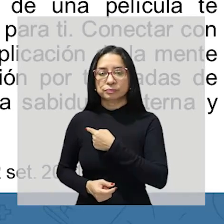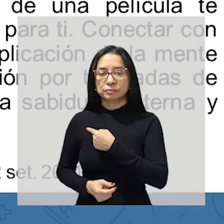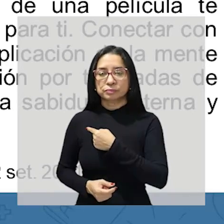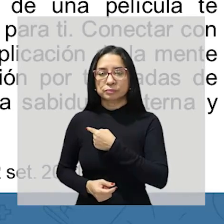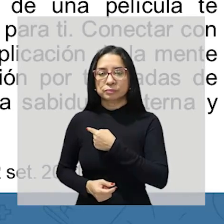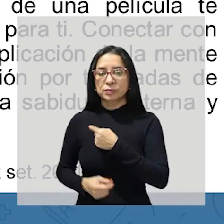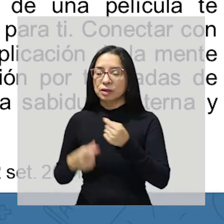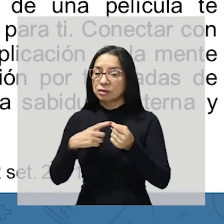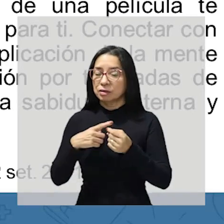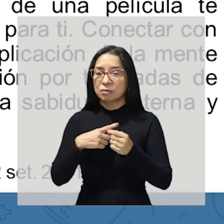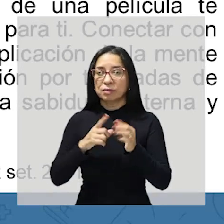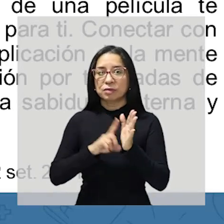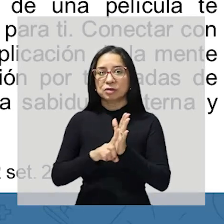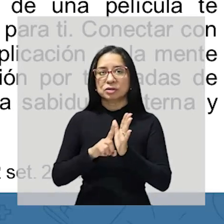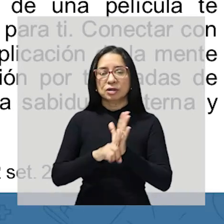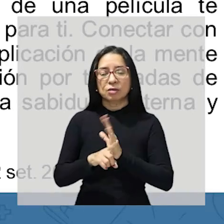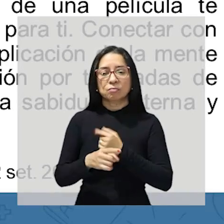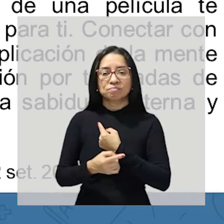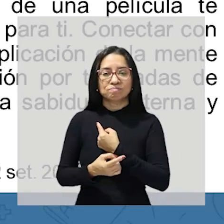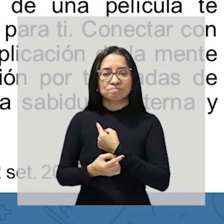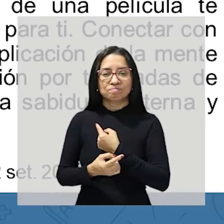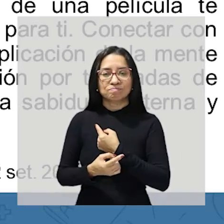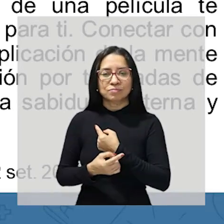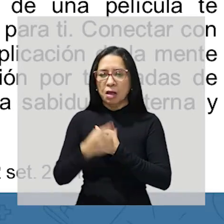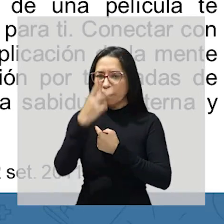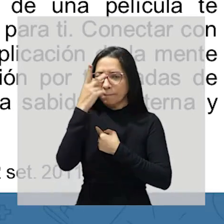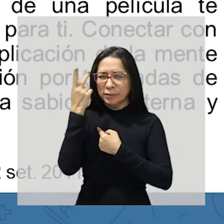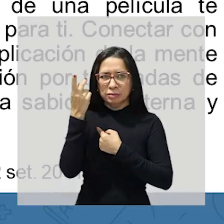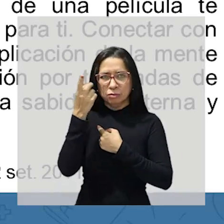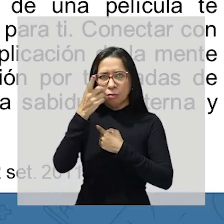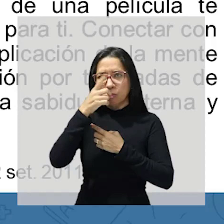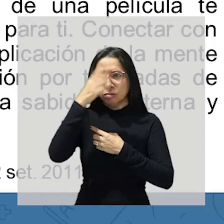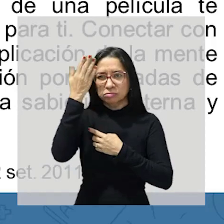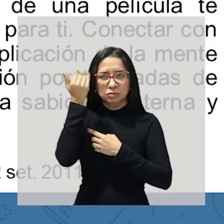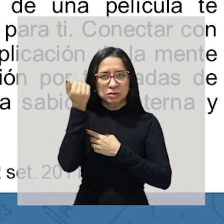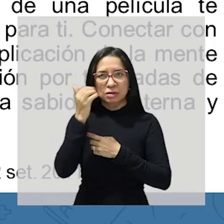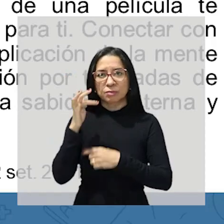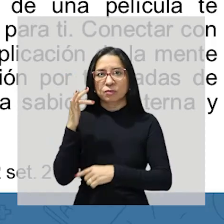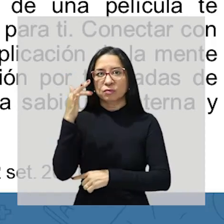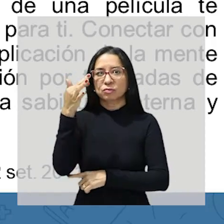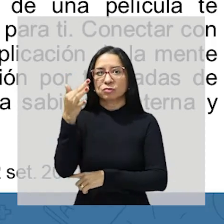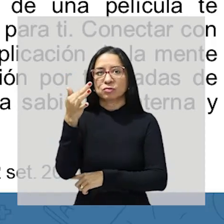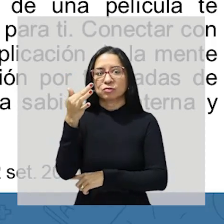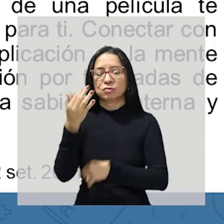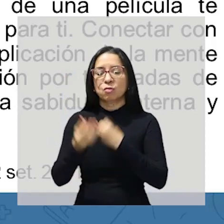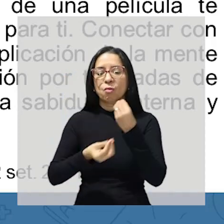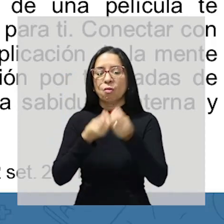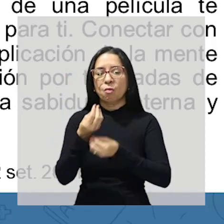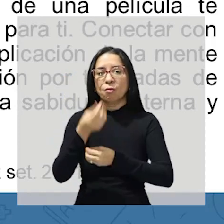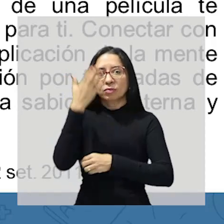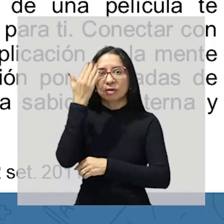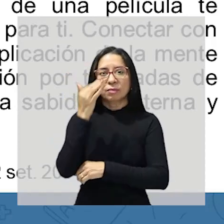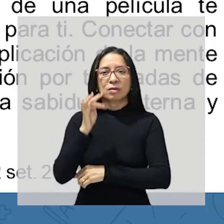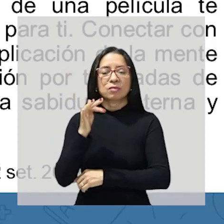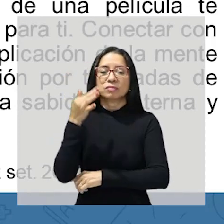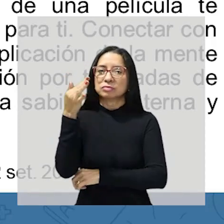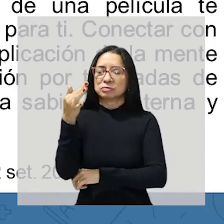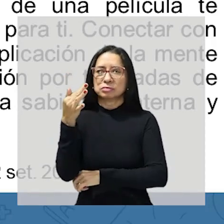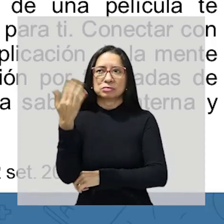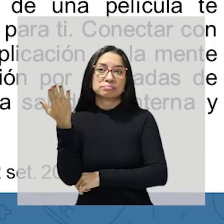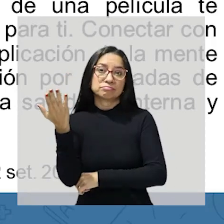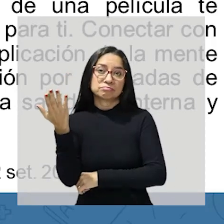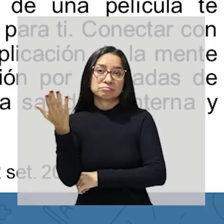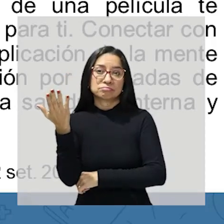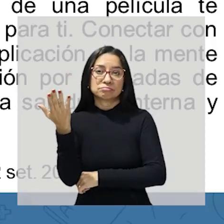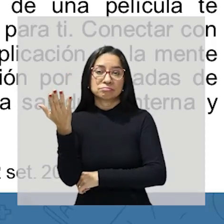aquela questão, ninguém adivinha o futuro, né? Não dá para adivinhar o futuro, mas